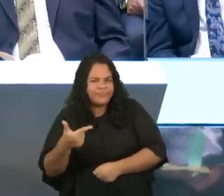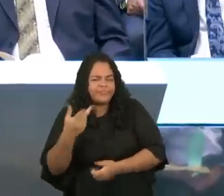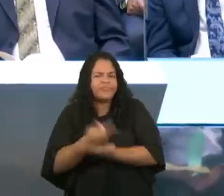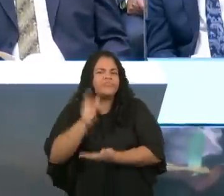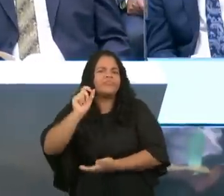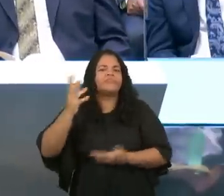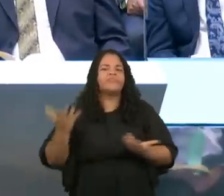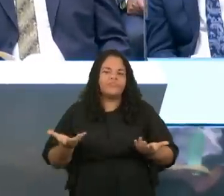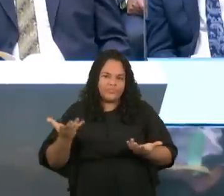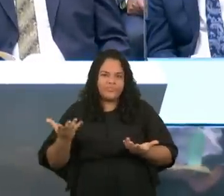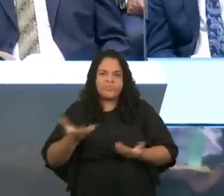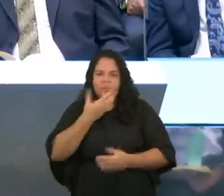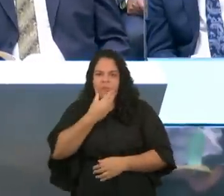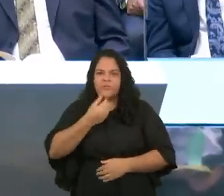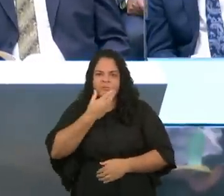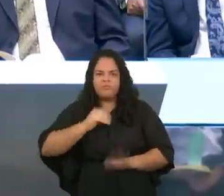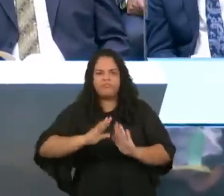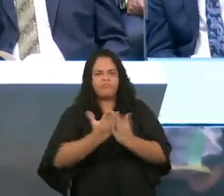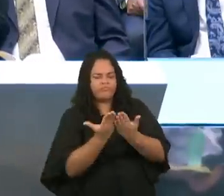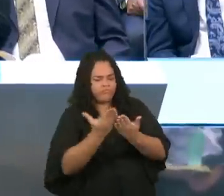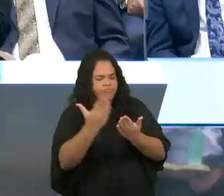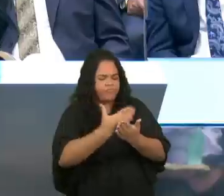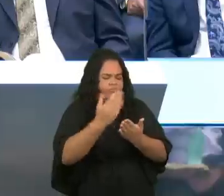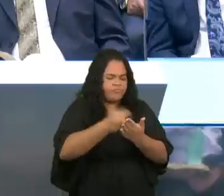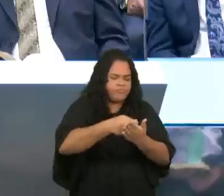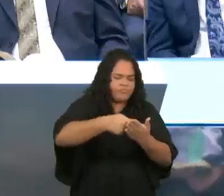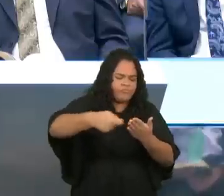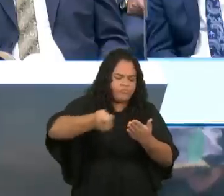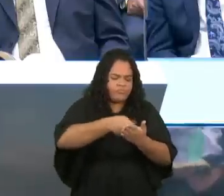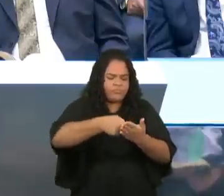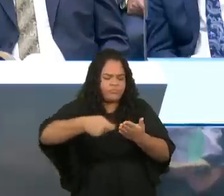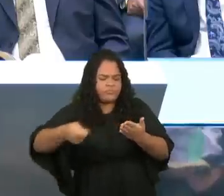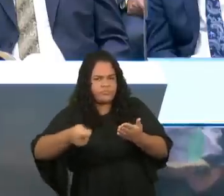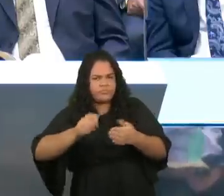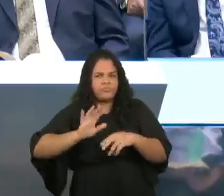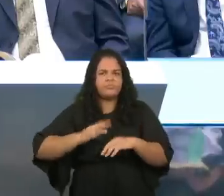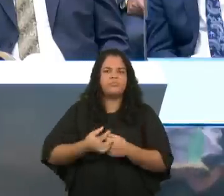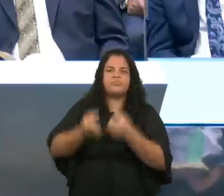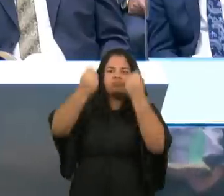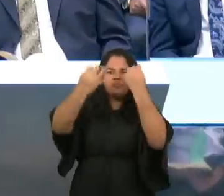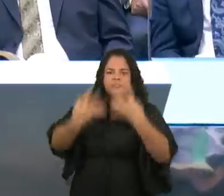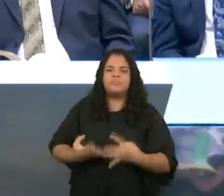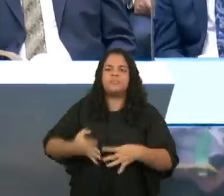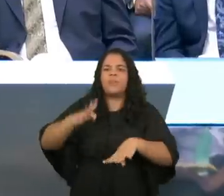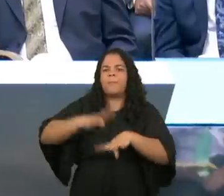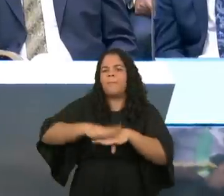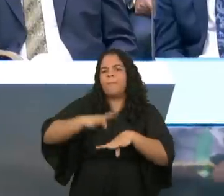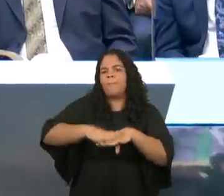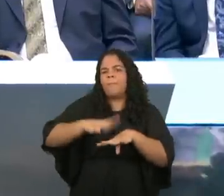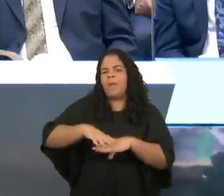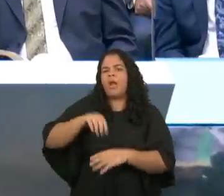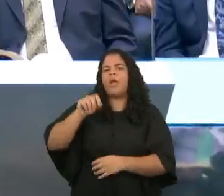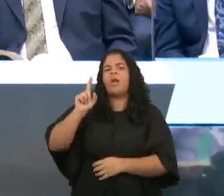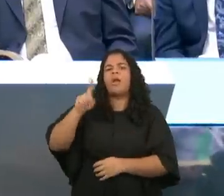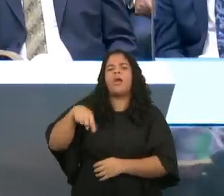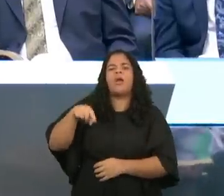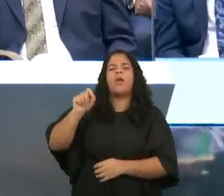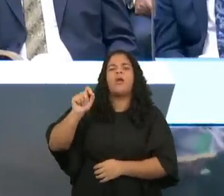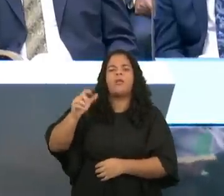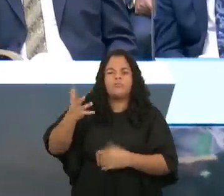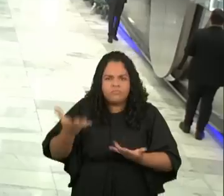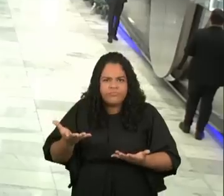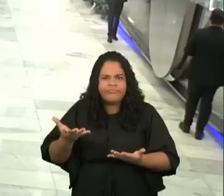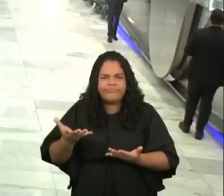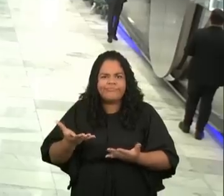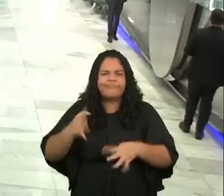obra Diálogo sobre Dois Sistemas do Mundo, ele disse assim: a matemática é o alfabeto com que Deus escreveu